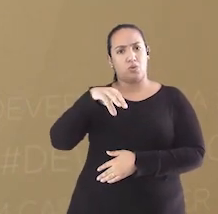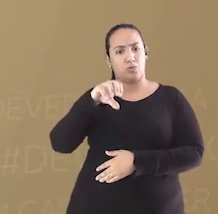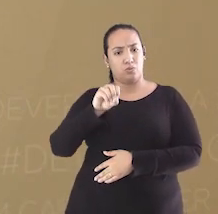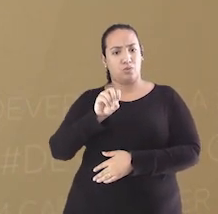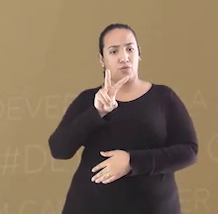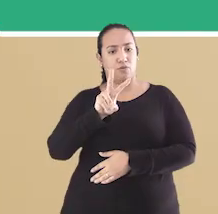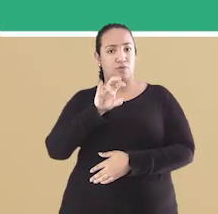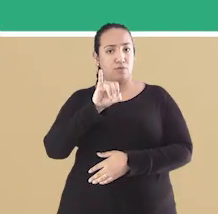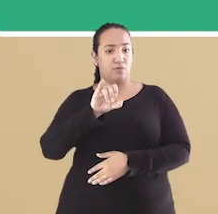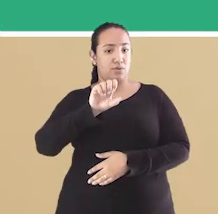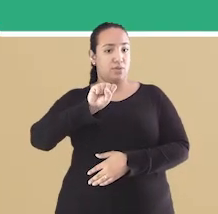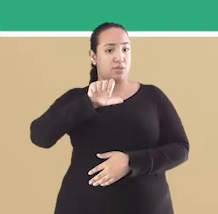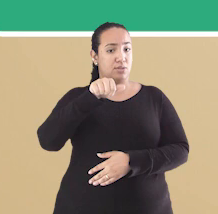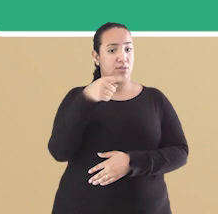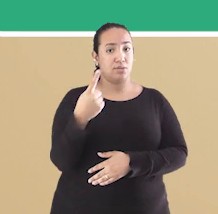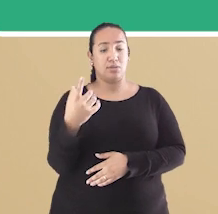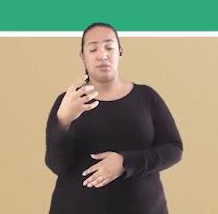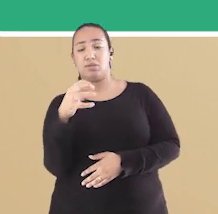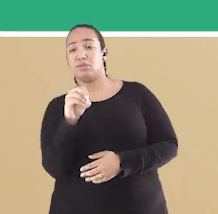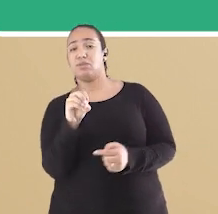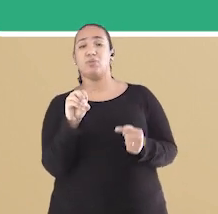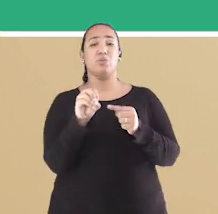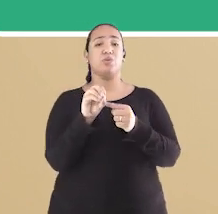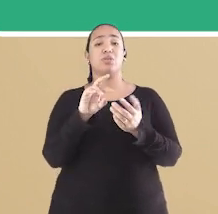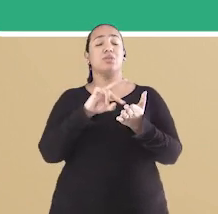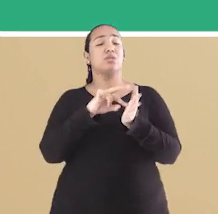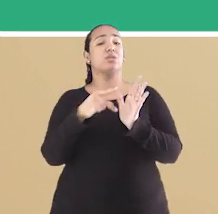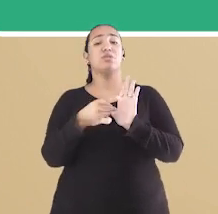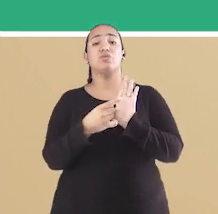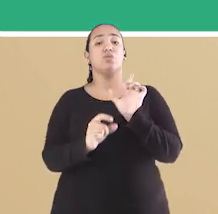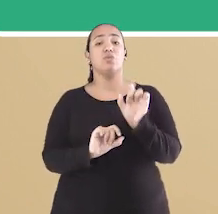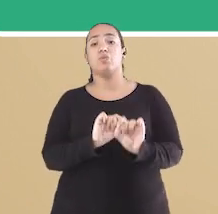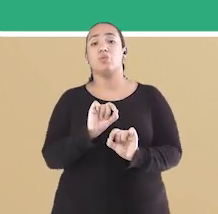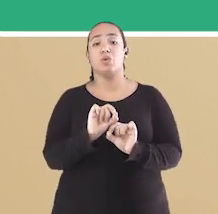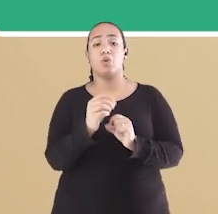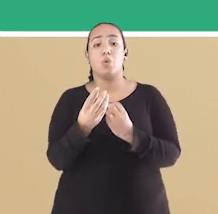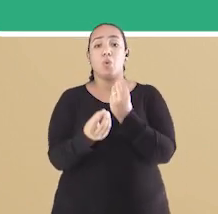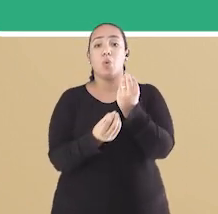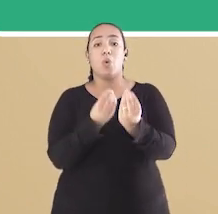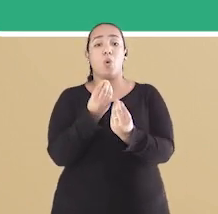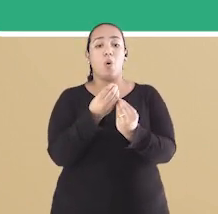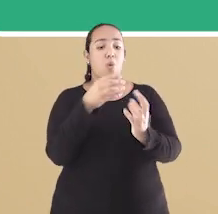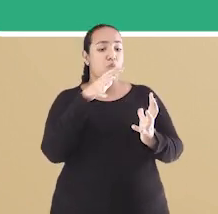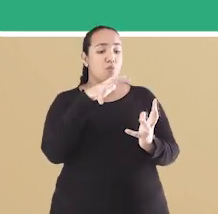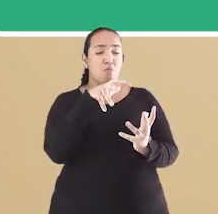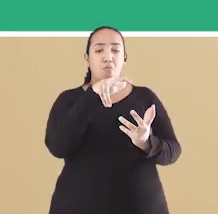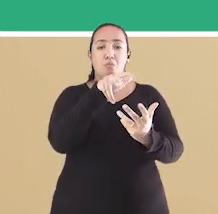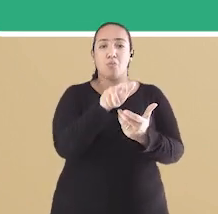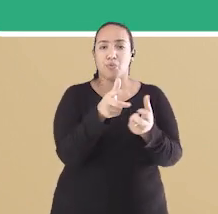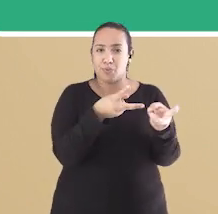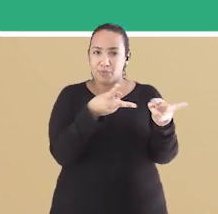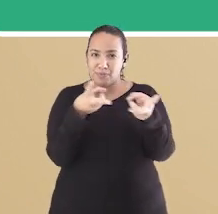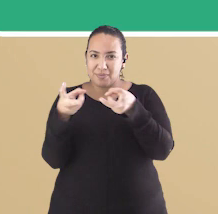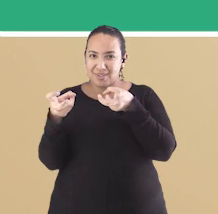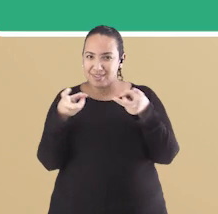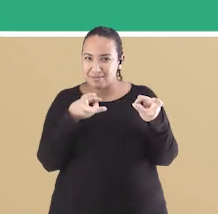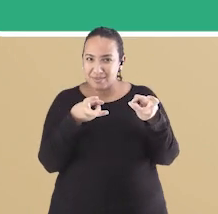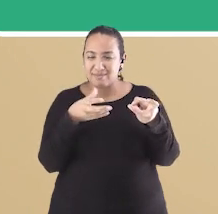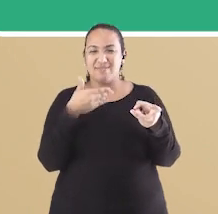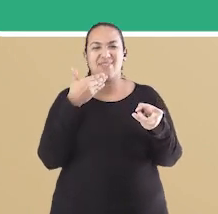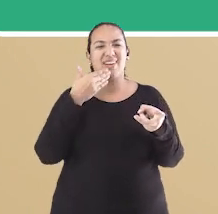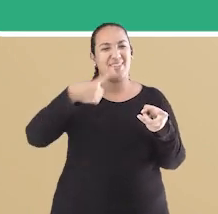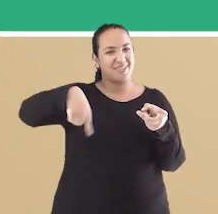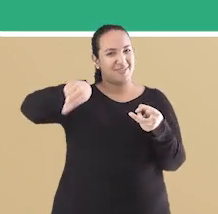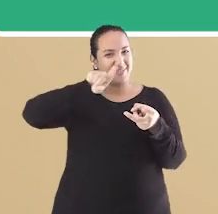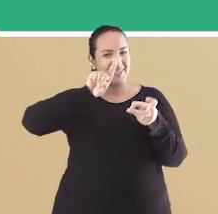linhas gerais, a gente pode definir cosmovisão como maneira de olhar o mundo, bem fácil, né, para você memorizar aí